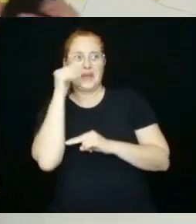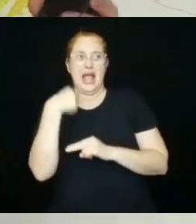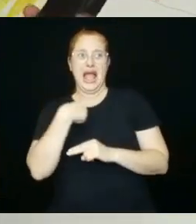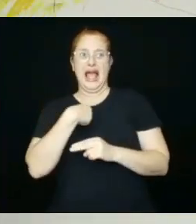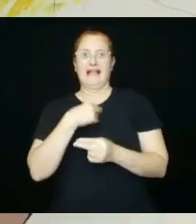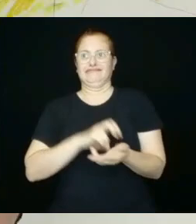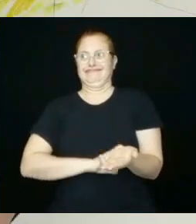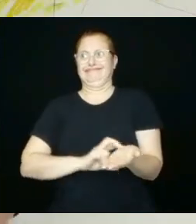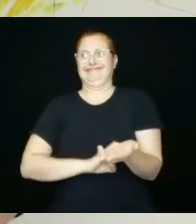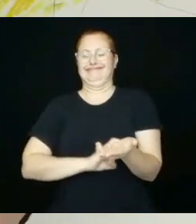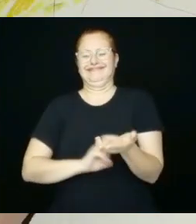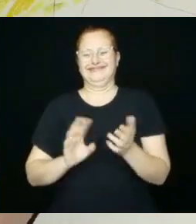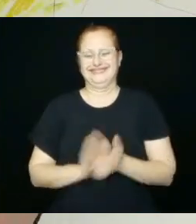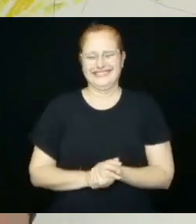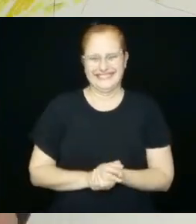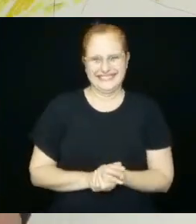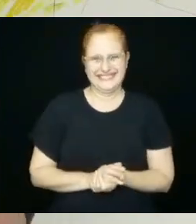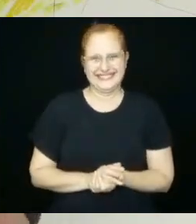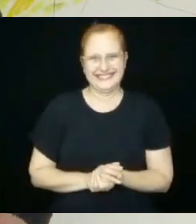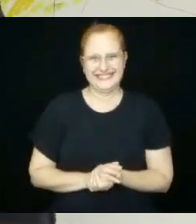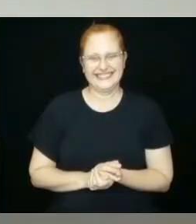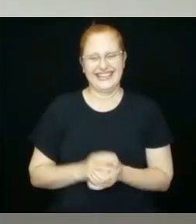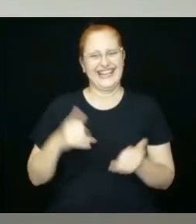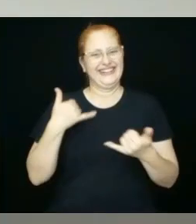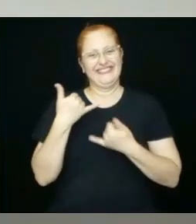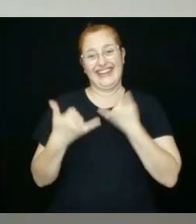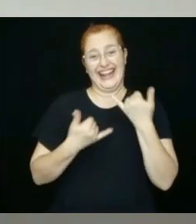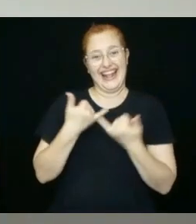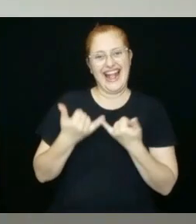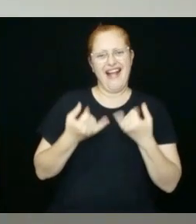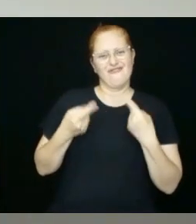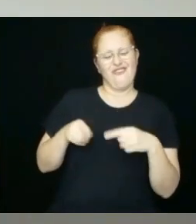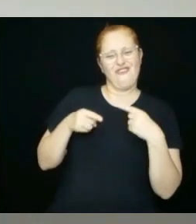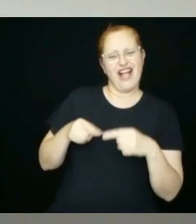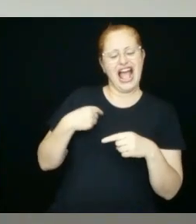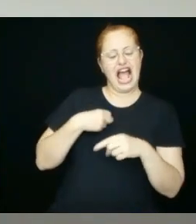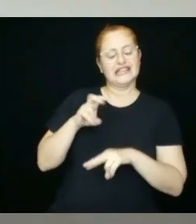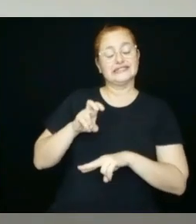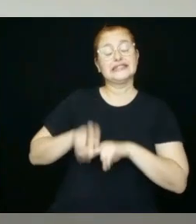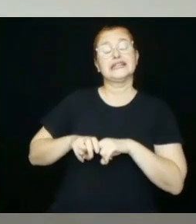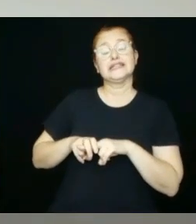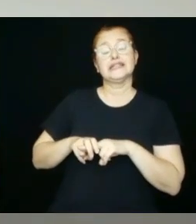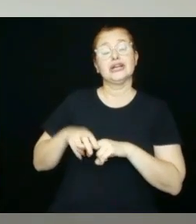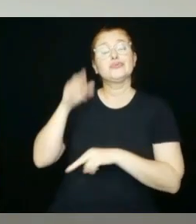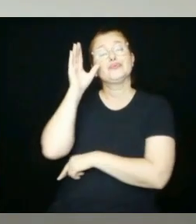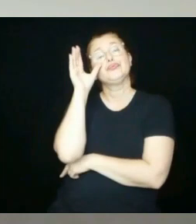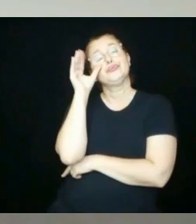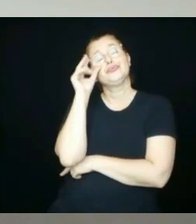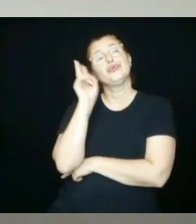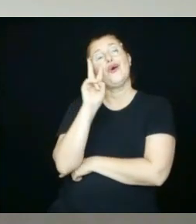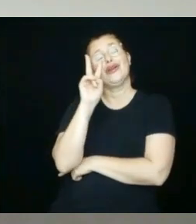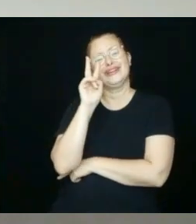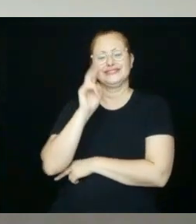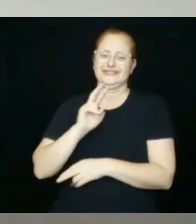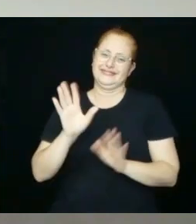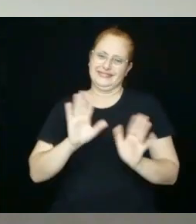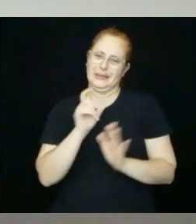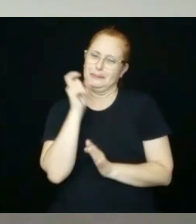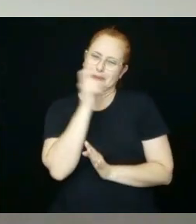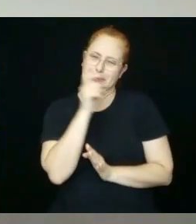mais nervoso. Bruno, eu brincava com o Bruno, pegar a cadeirinha, vou sentar aqui, tô aqui, Bruno, tô olhando.